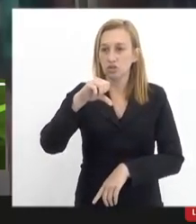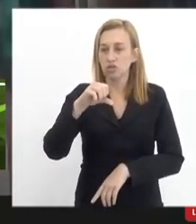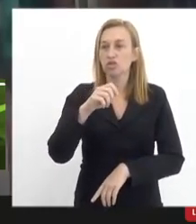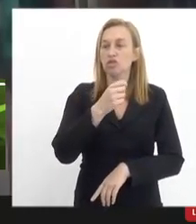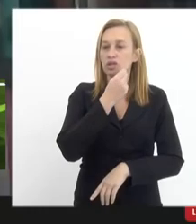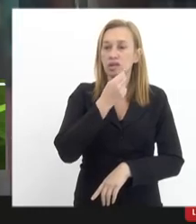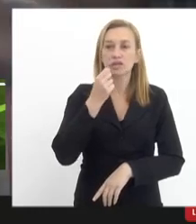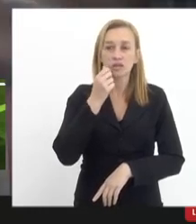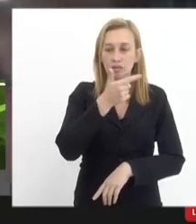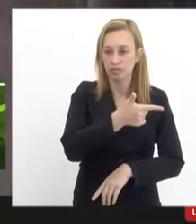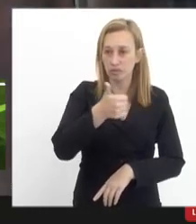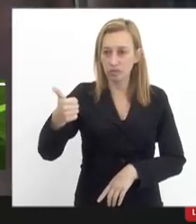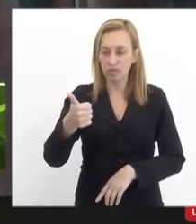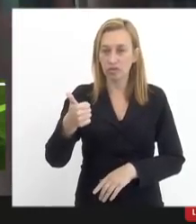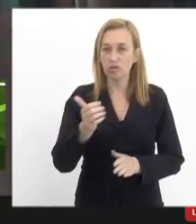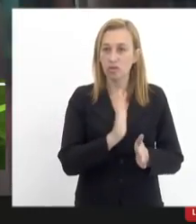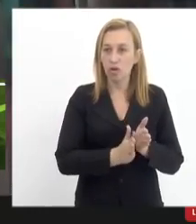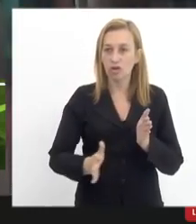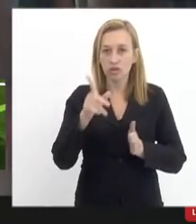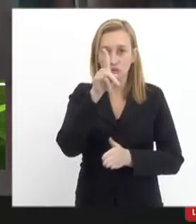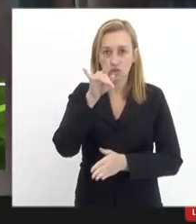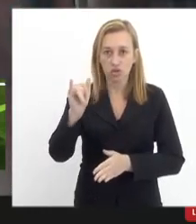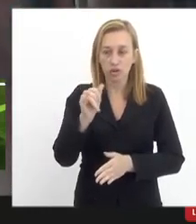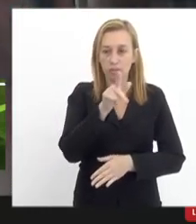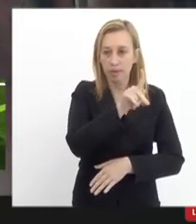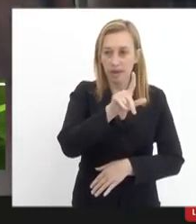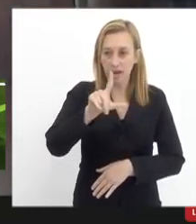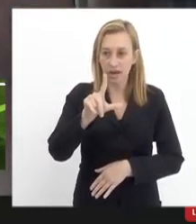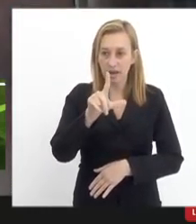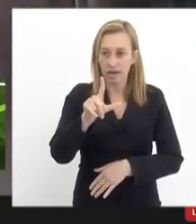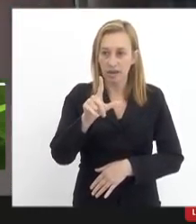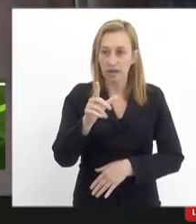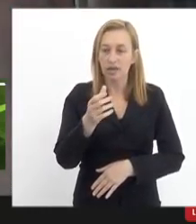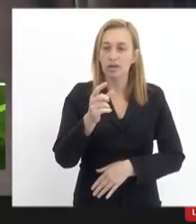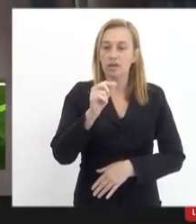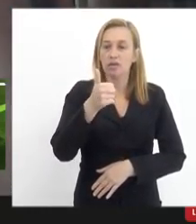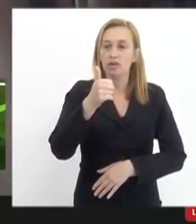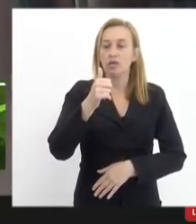a seguinte ordem do dia: PL